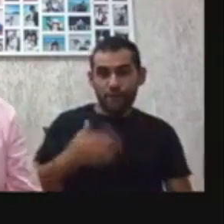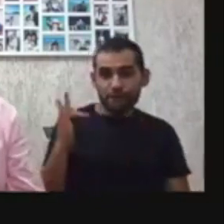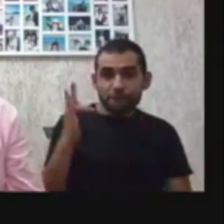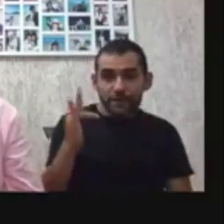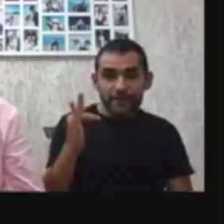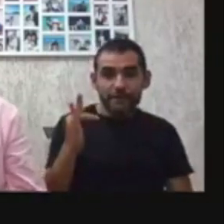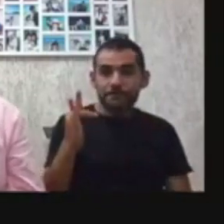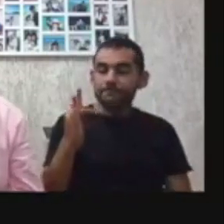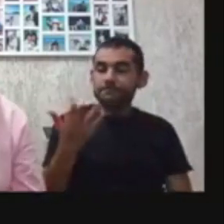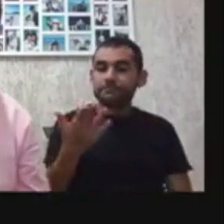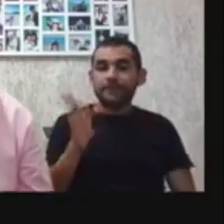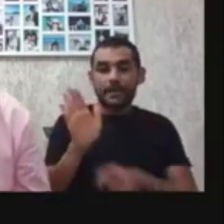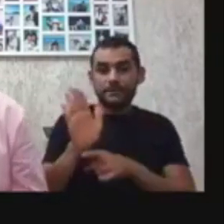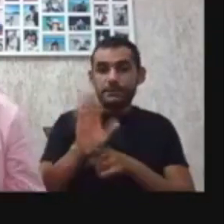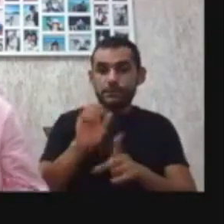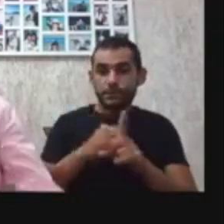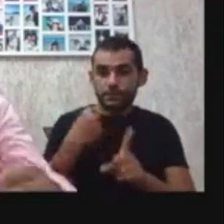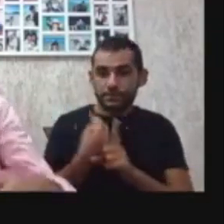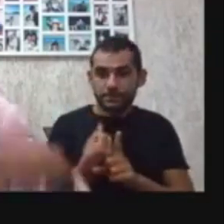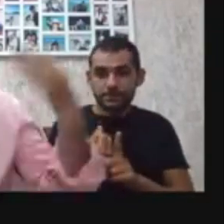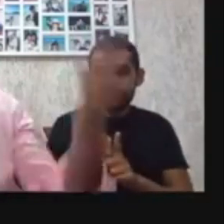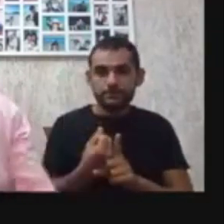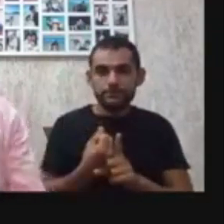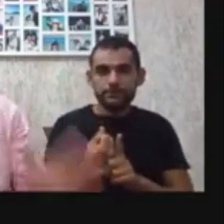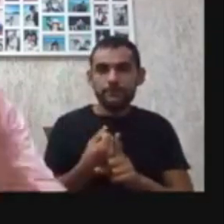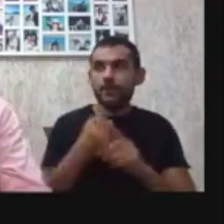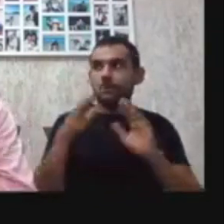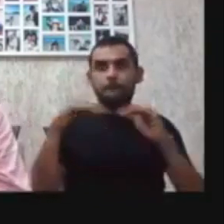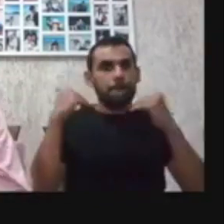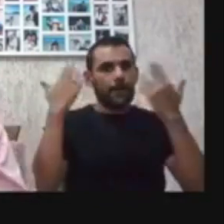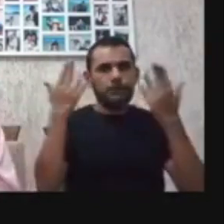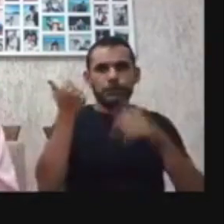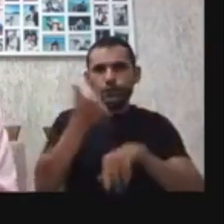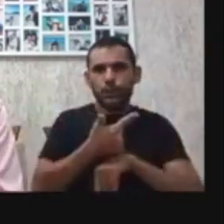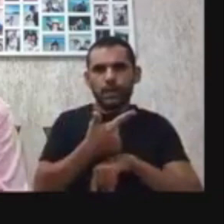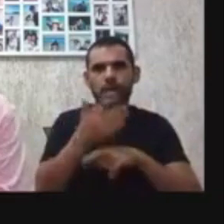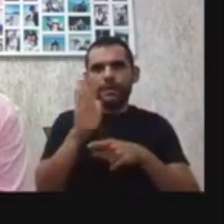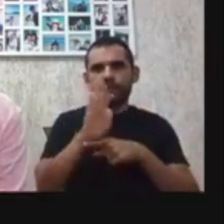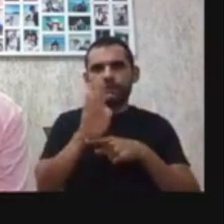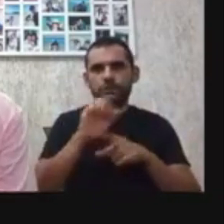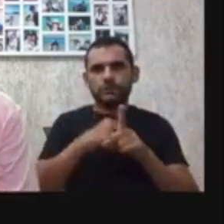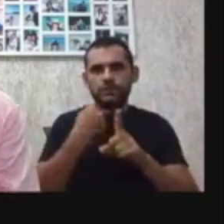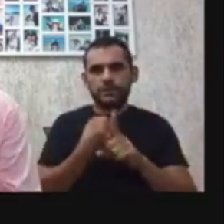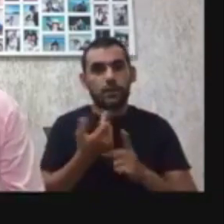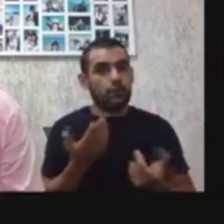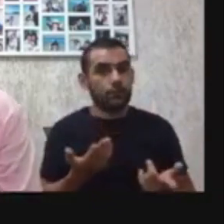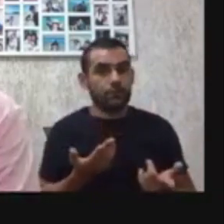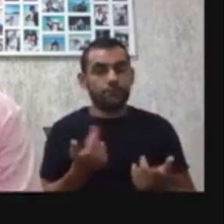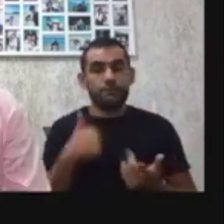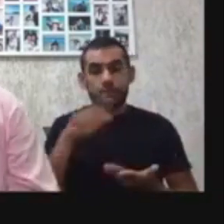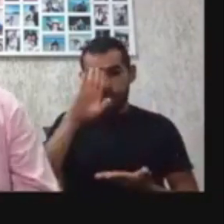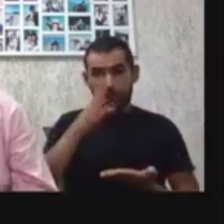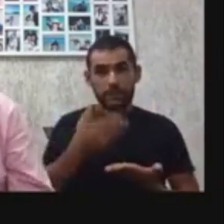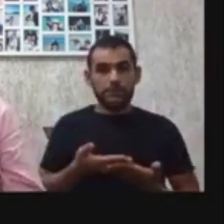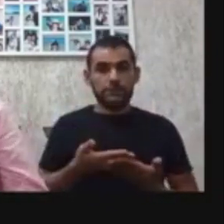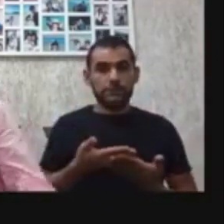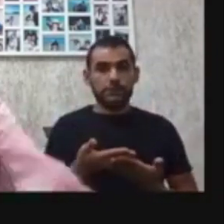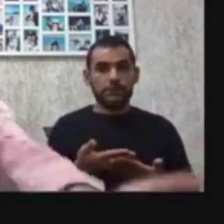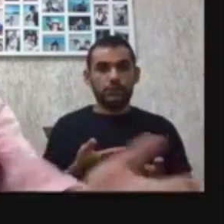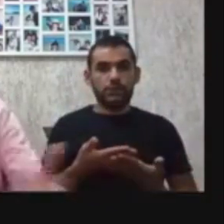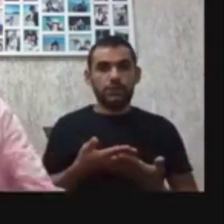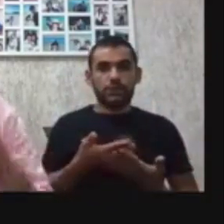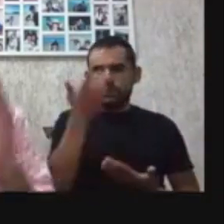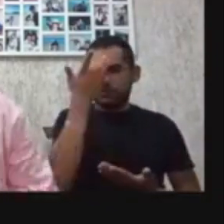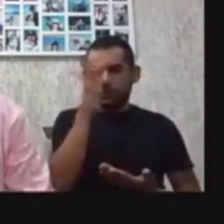Eu acredito que a assistência social, ela vai muito além de assistencialismo e de assistência social. Eu acredito, não sei